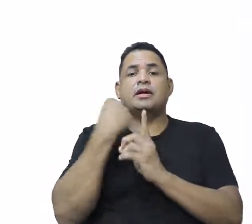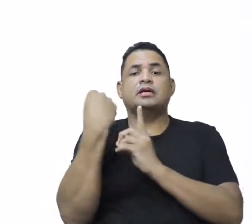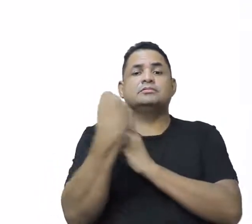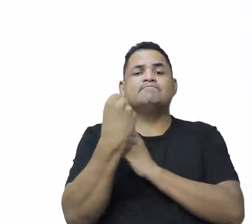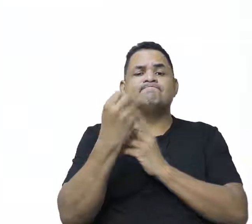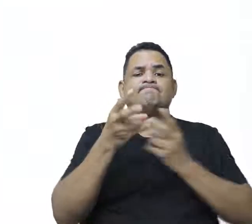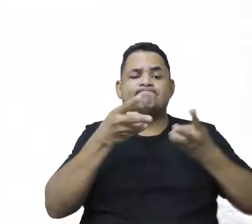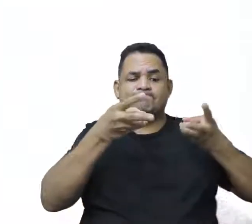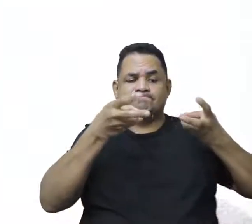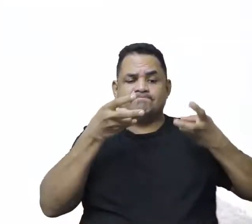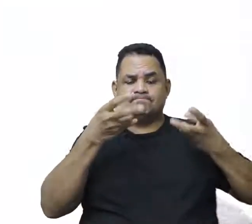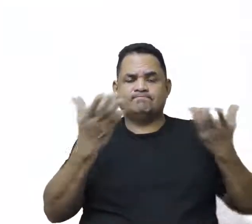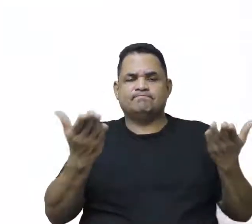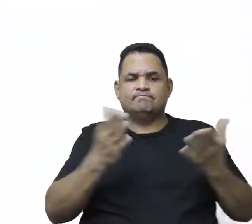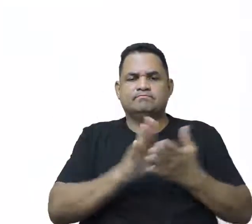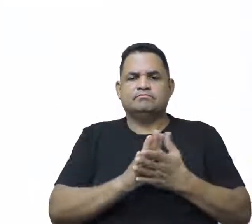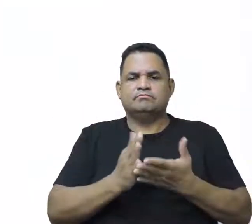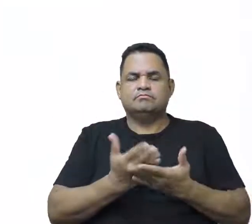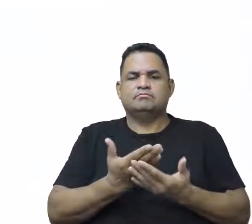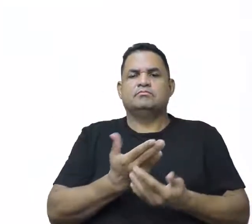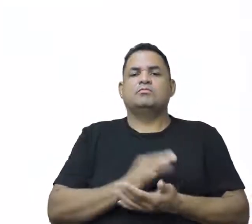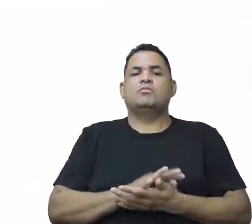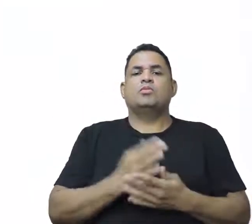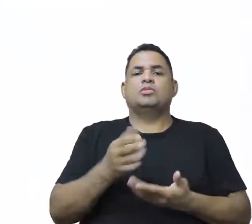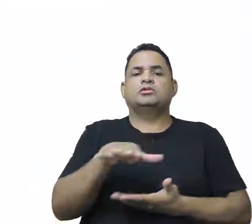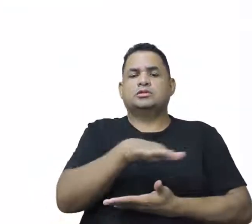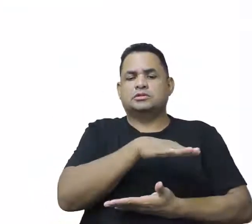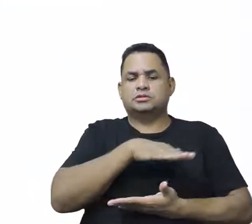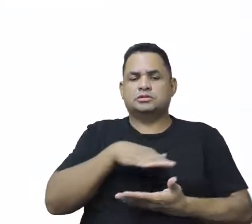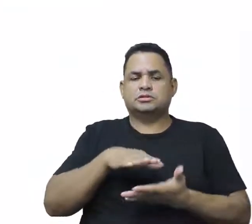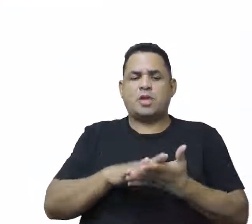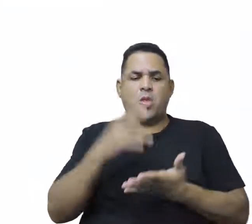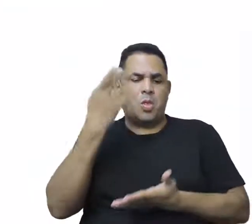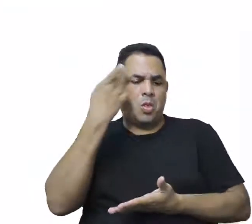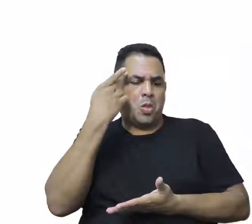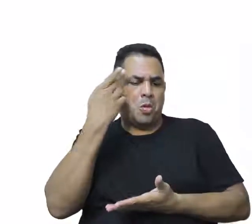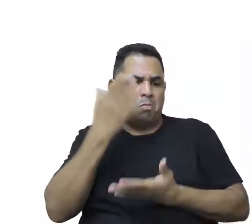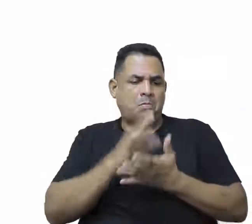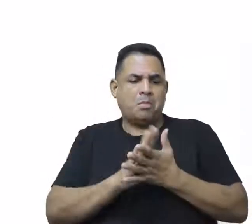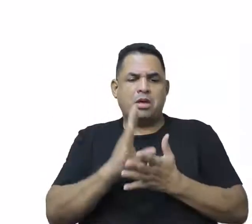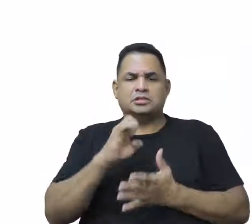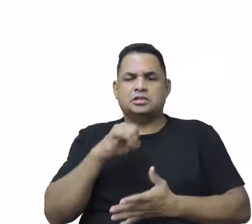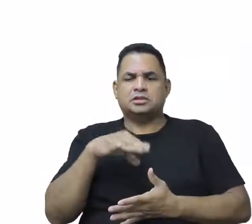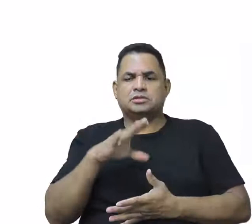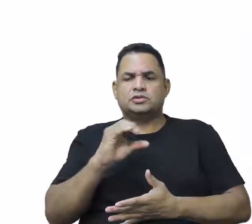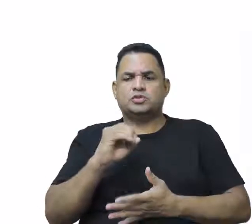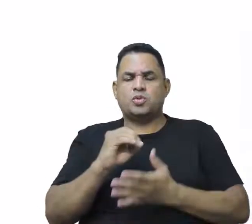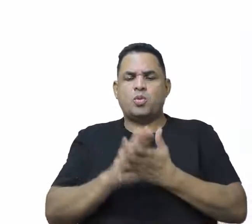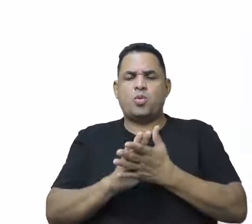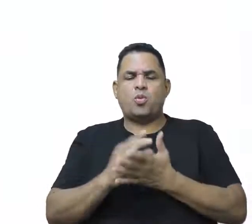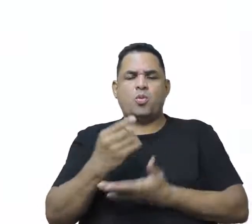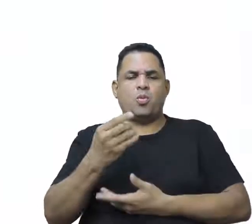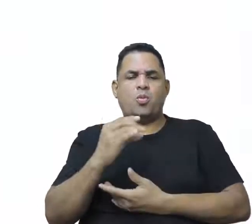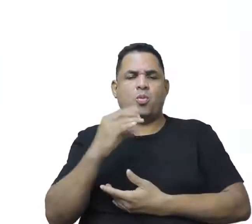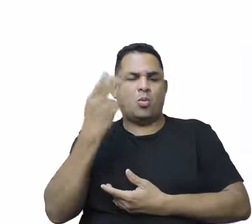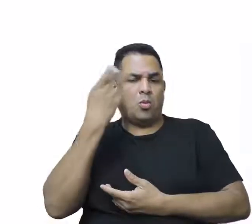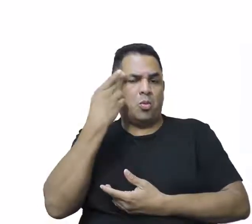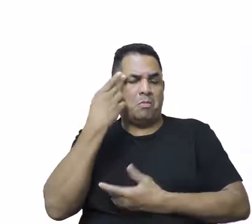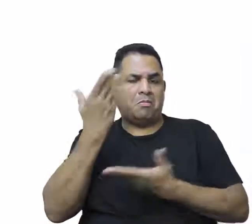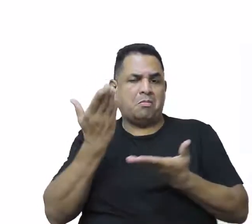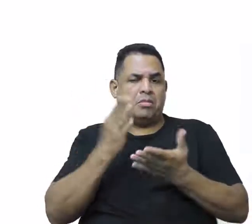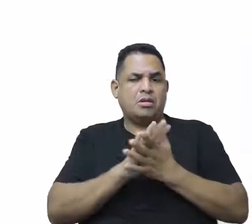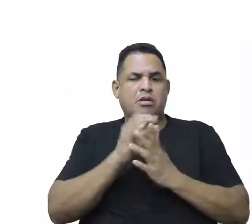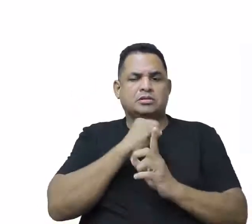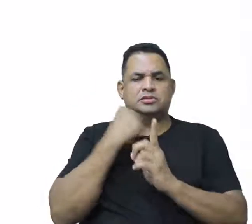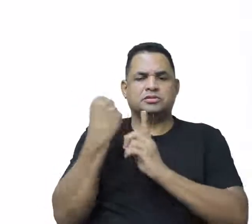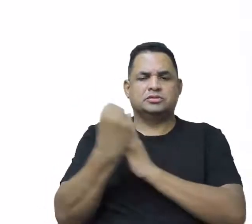está permeado pelo senso comum, está cheio do que existe de senso comum, de eu acho, e a sociologia